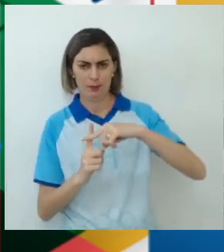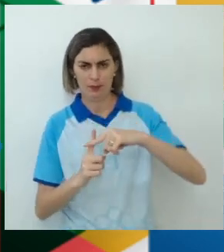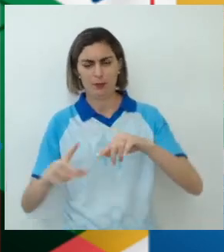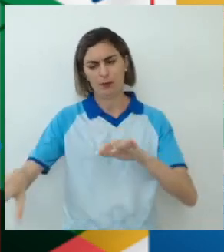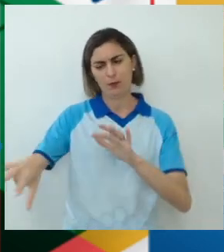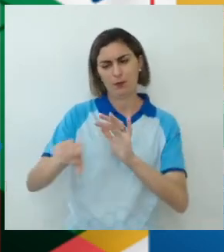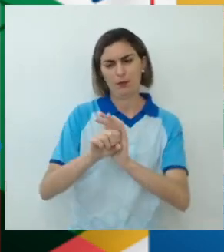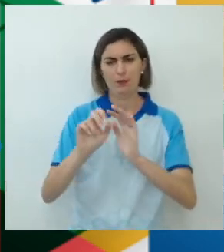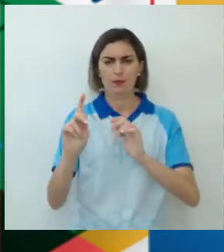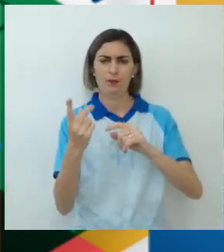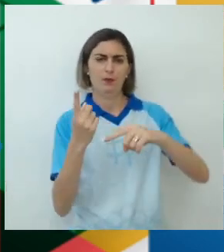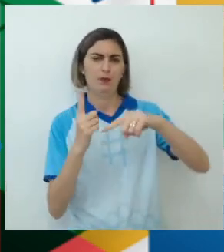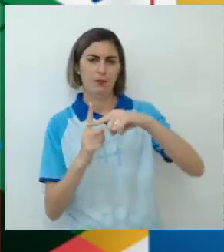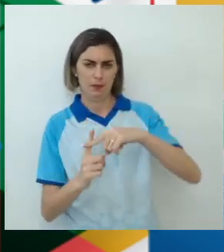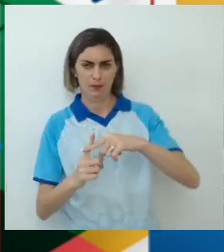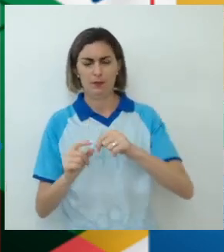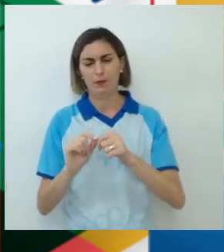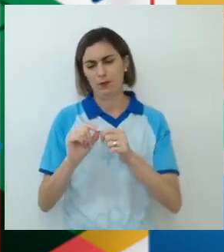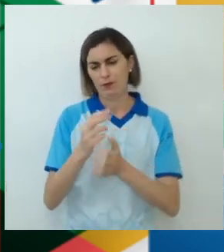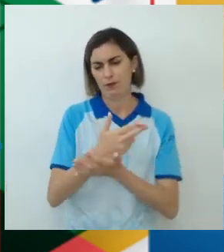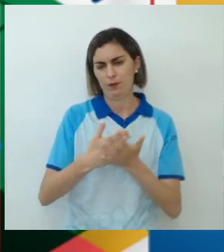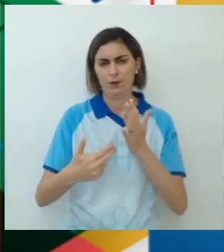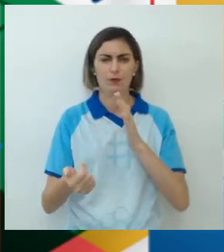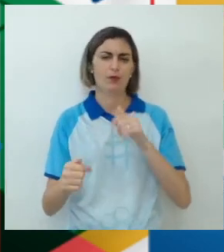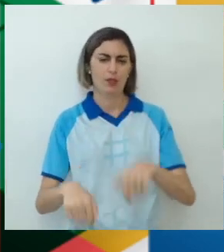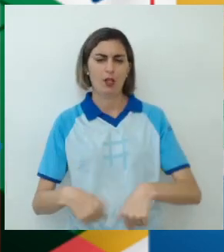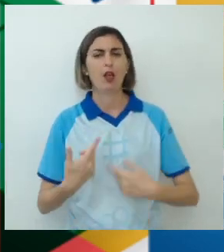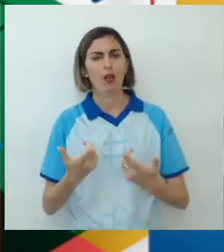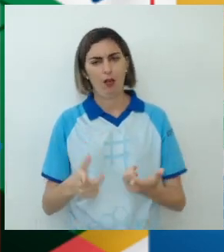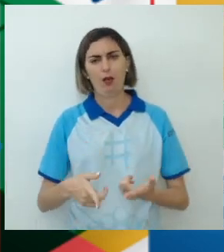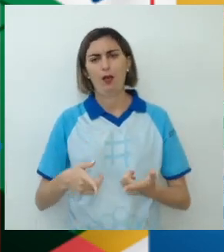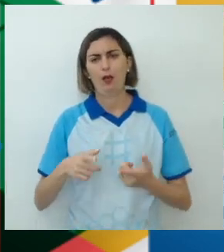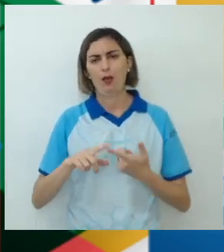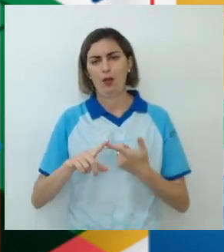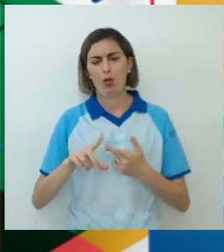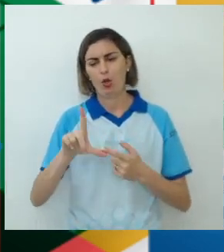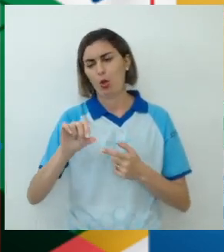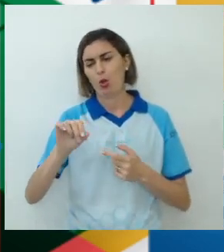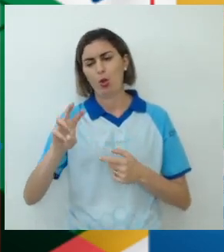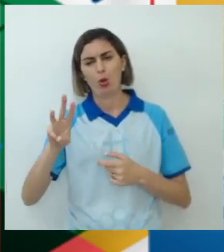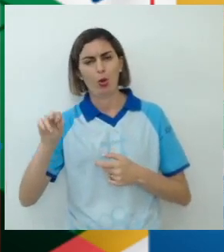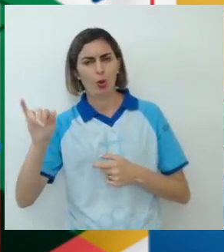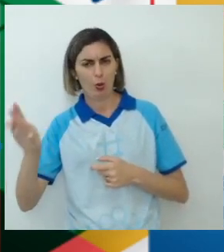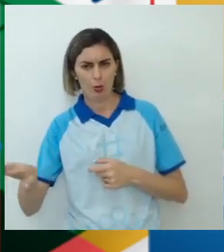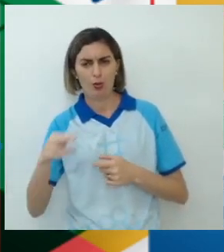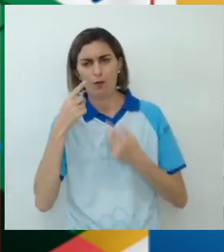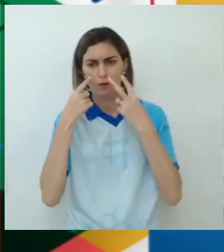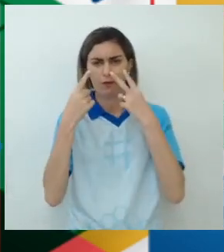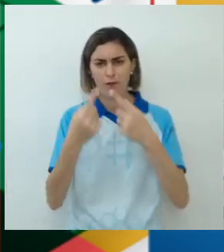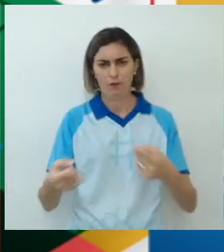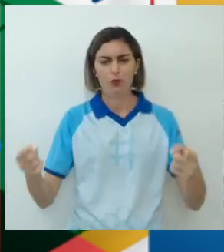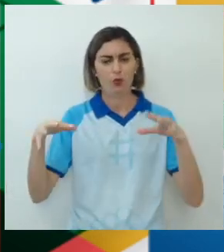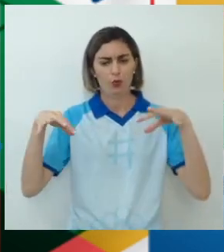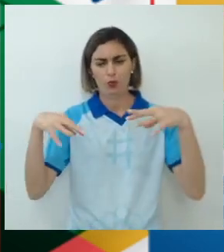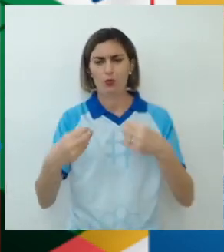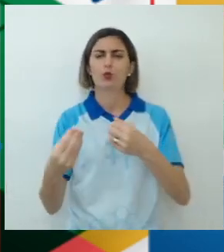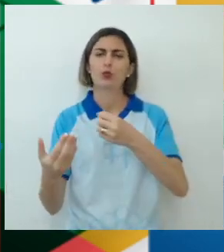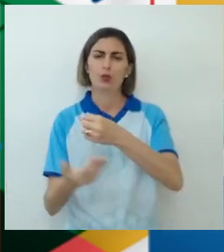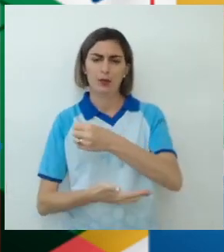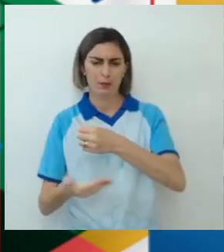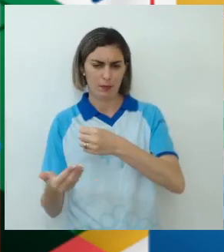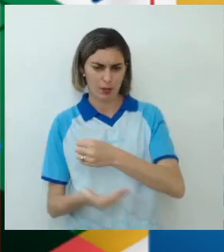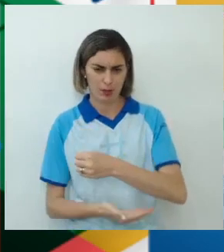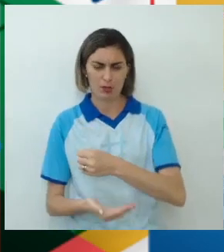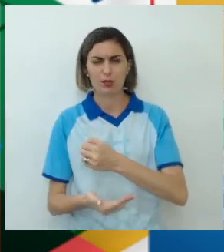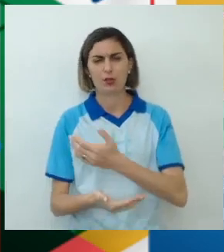captura H+, conforme a gente desenhou aqui, ela é uma base de broncha de Lowry. E a gente viu que toda a base de broncha